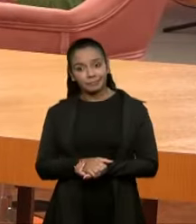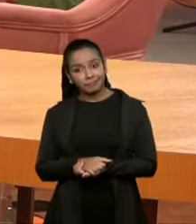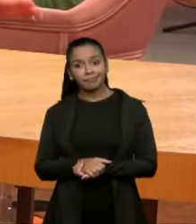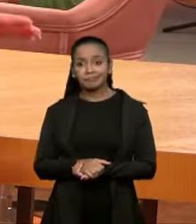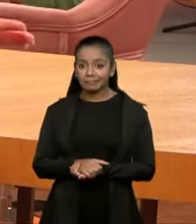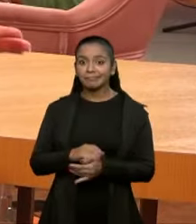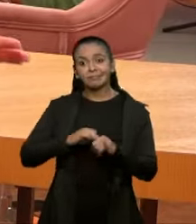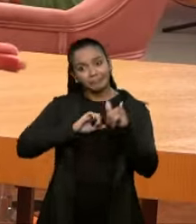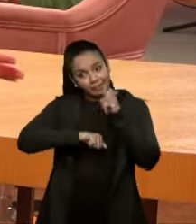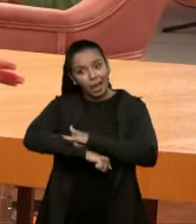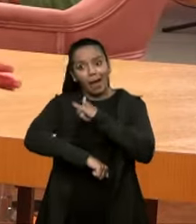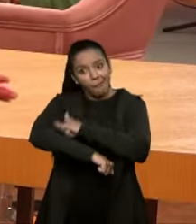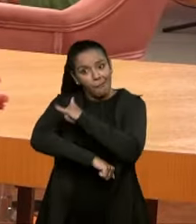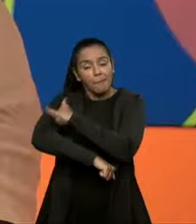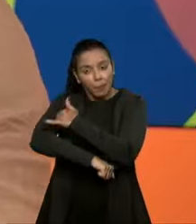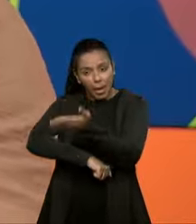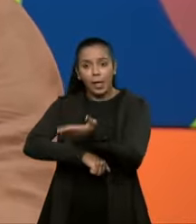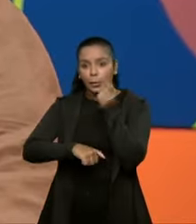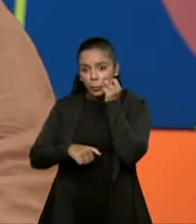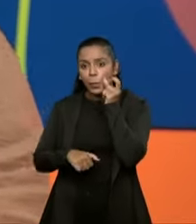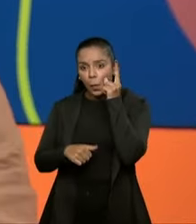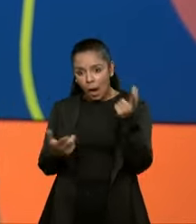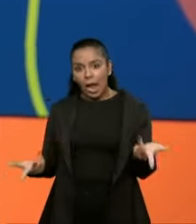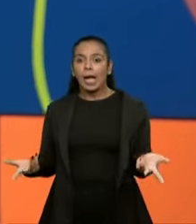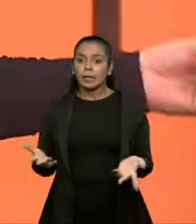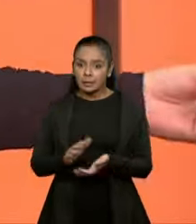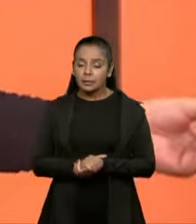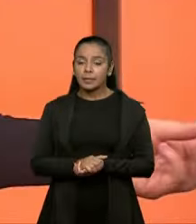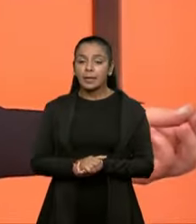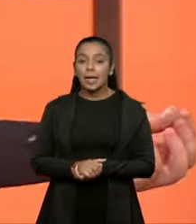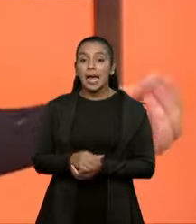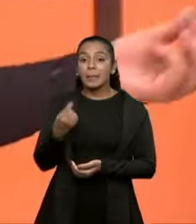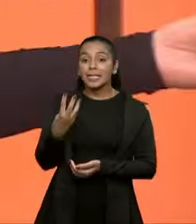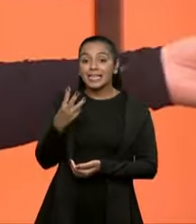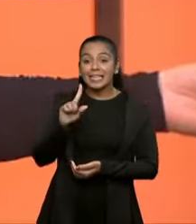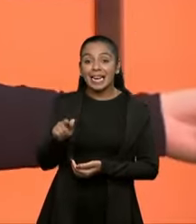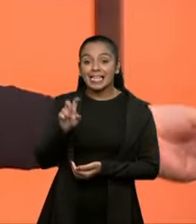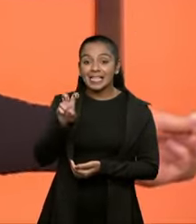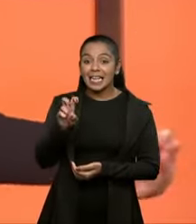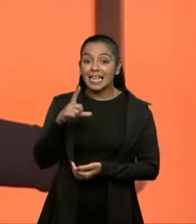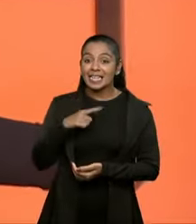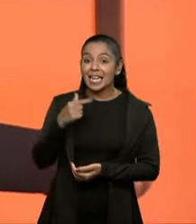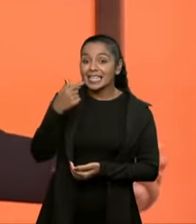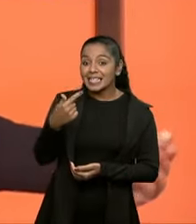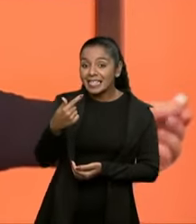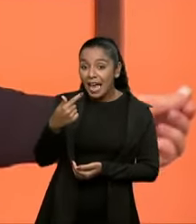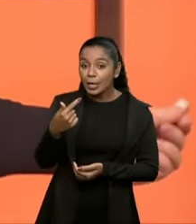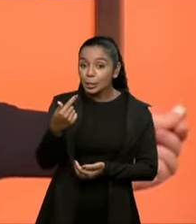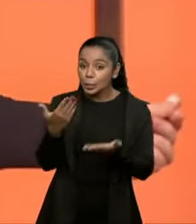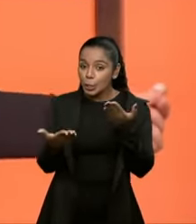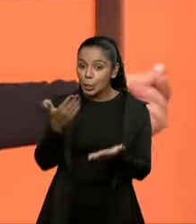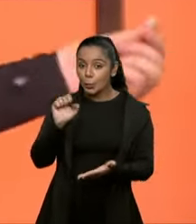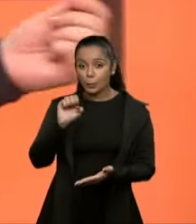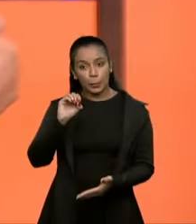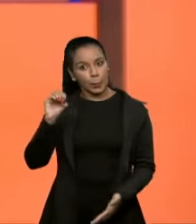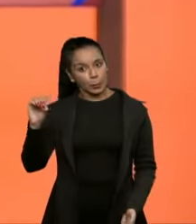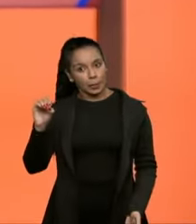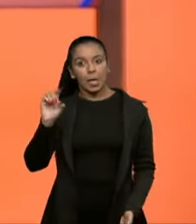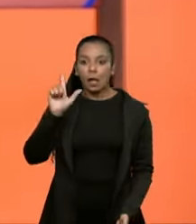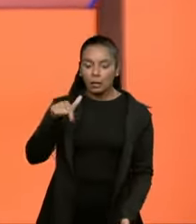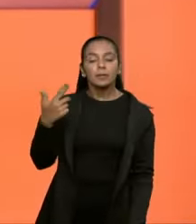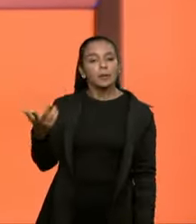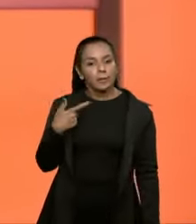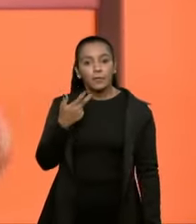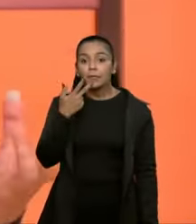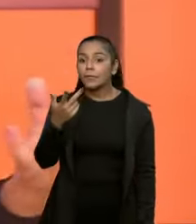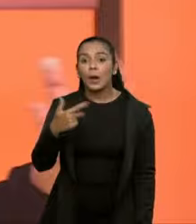Alice? Tá o mesmo, se o gato tivesse no peso, eu não tinha nem sabido. Era pra ele pesar 3,5 kg, ele tá com 7,8 kg. É, não pode. Eu falei, não,